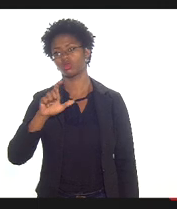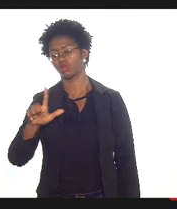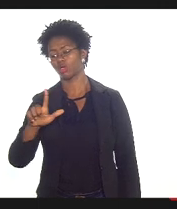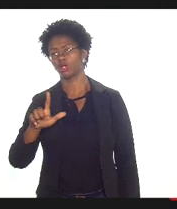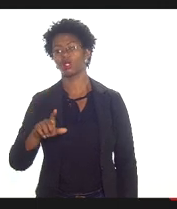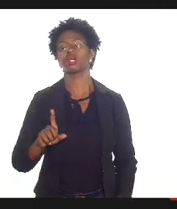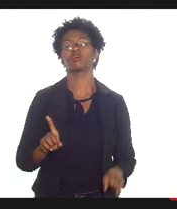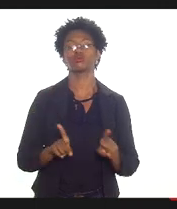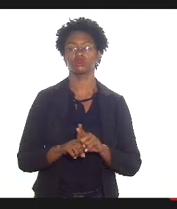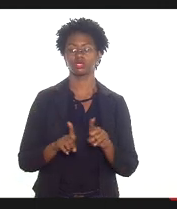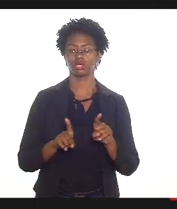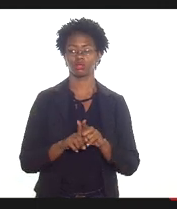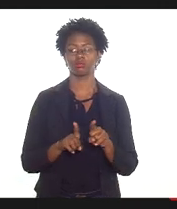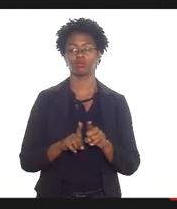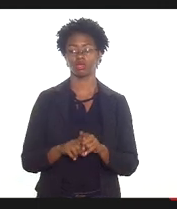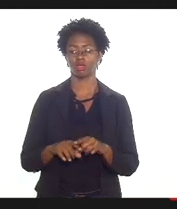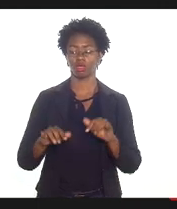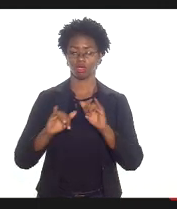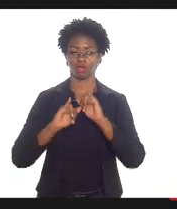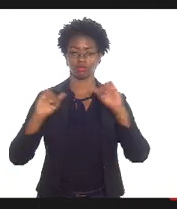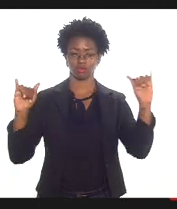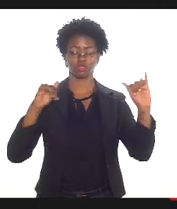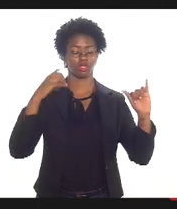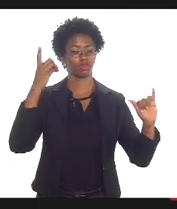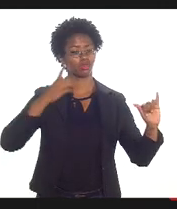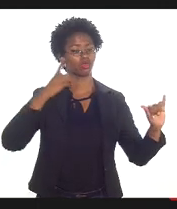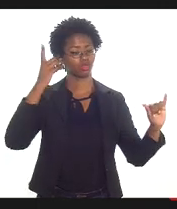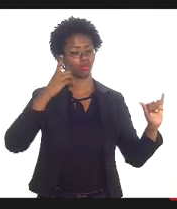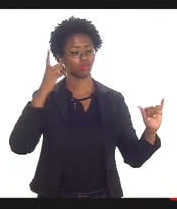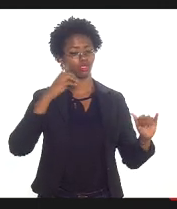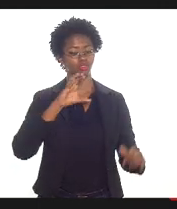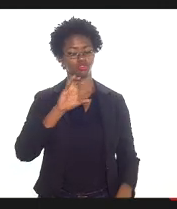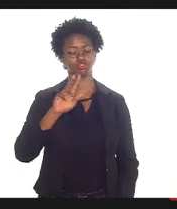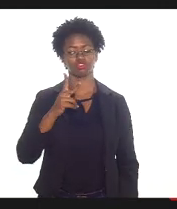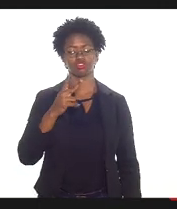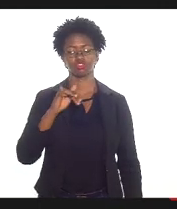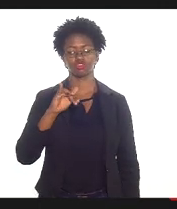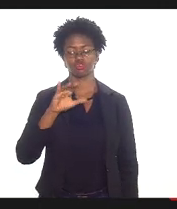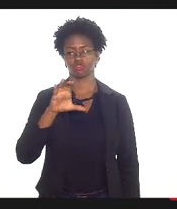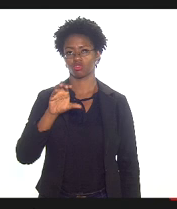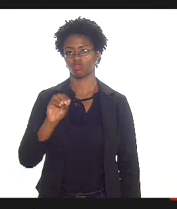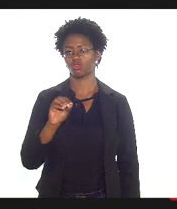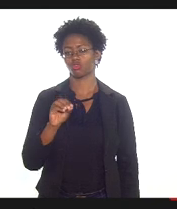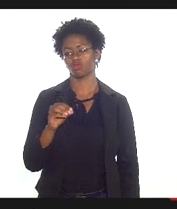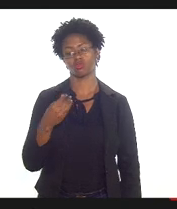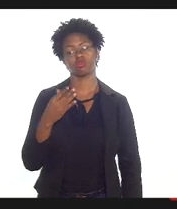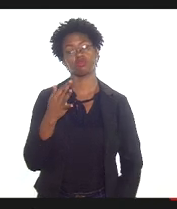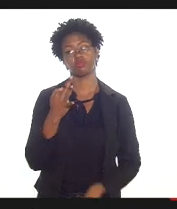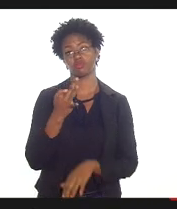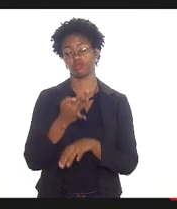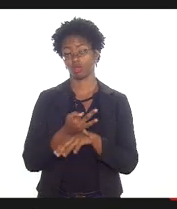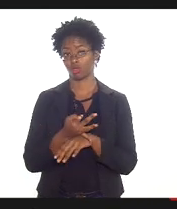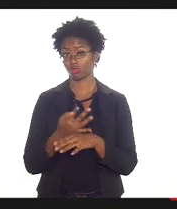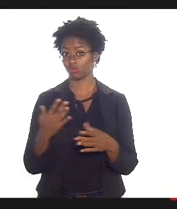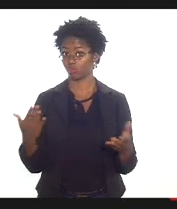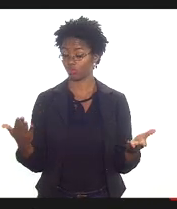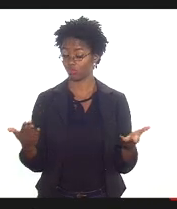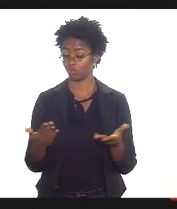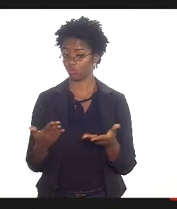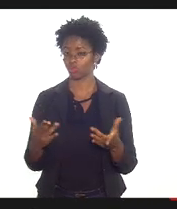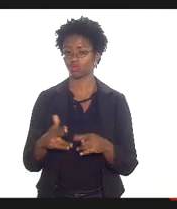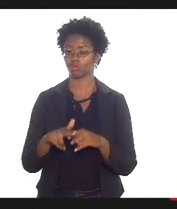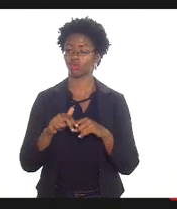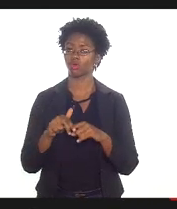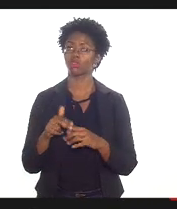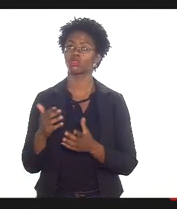e comunicando que o deputado Chico Machado não está presente, porque está